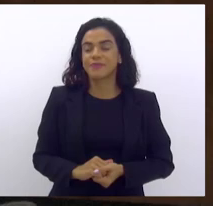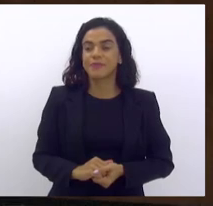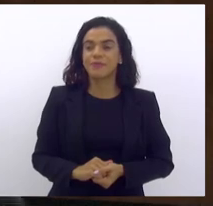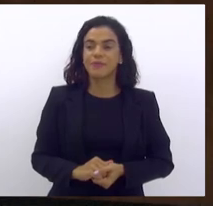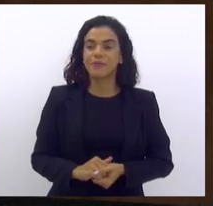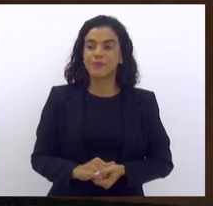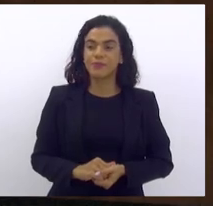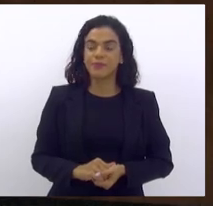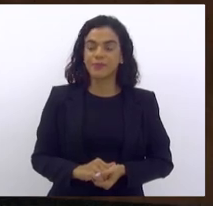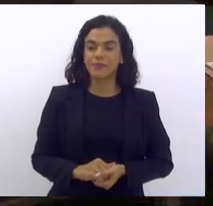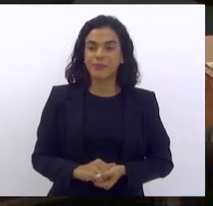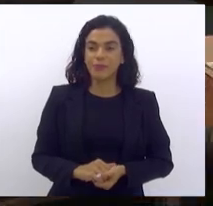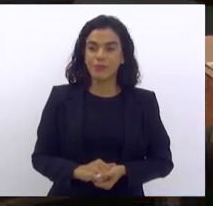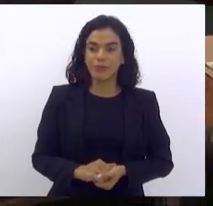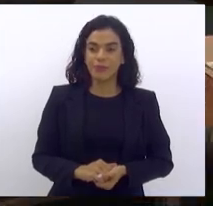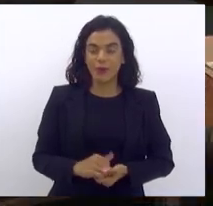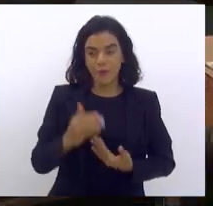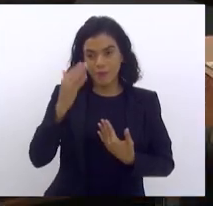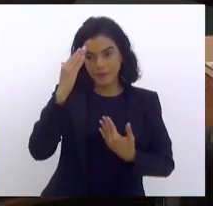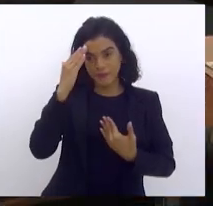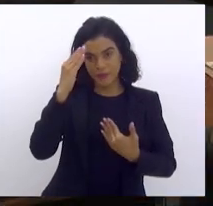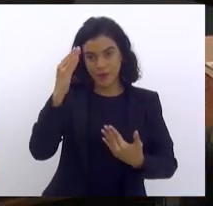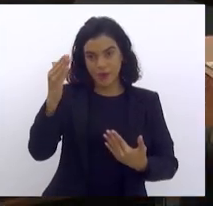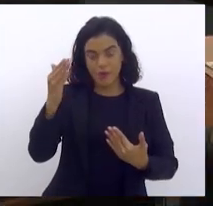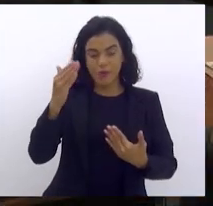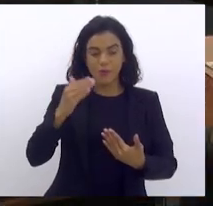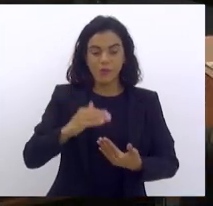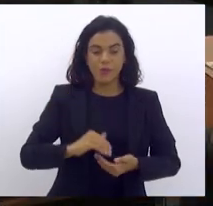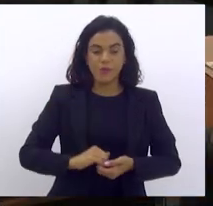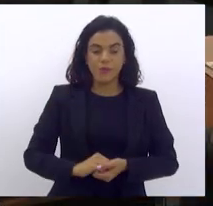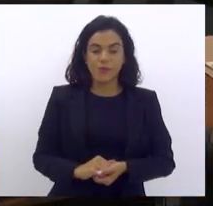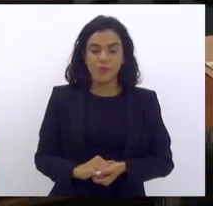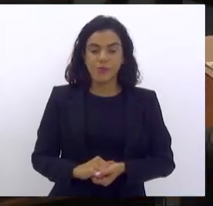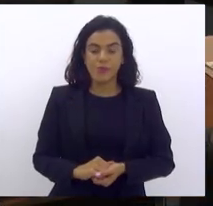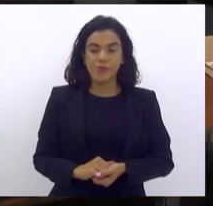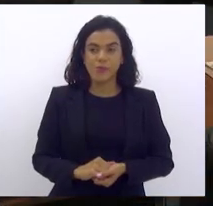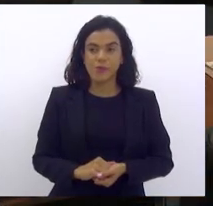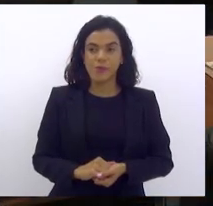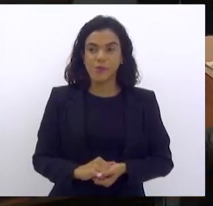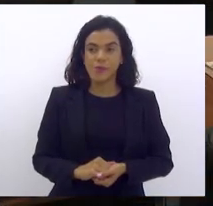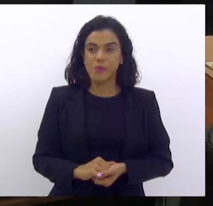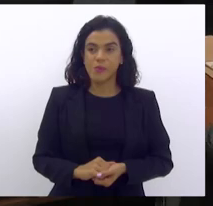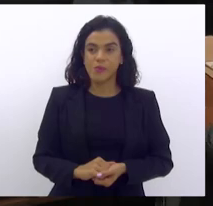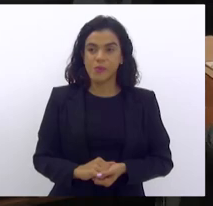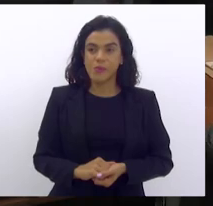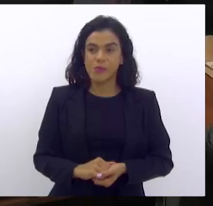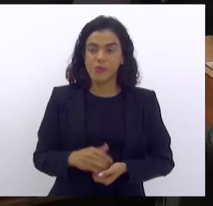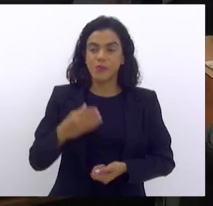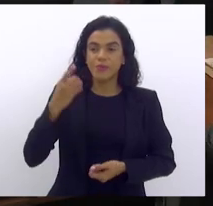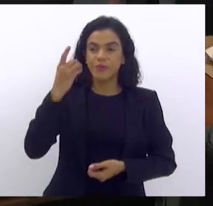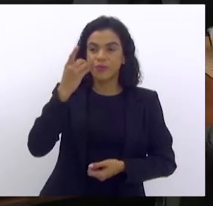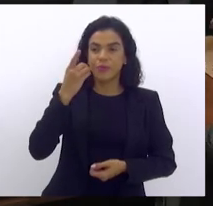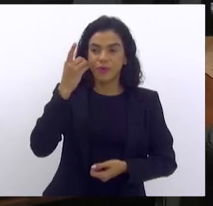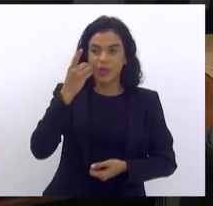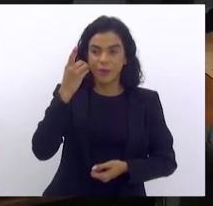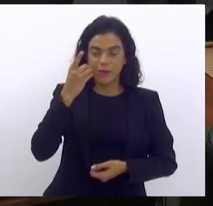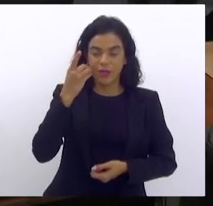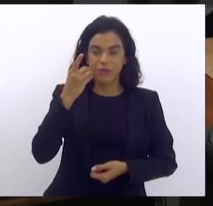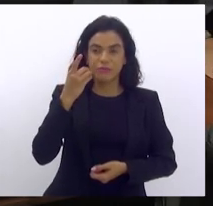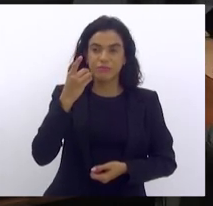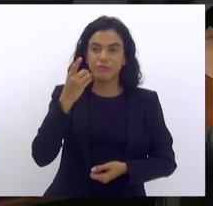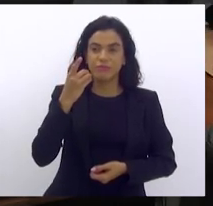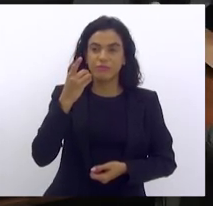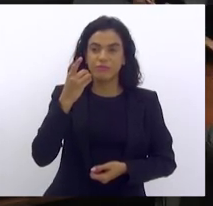todos. Obrigado aí. Passando a palavra aqui o nosso nobre deputado, a declaração